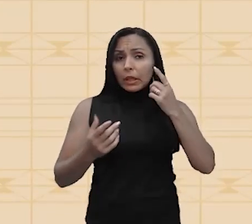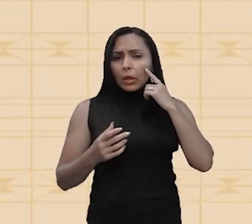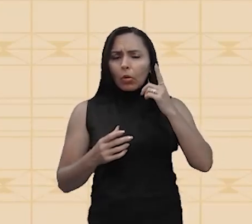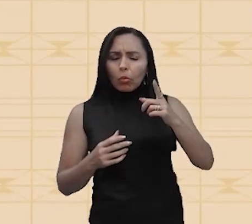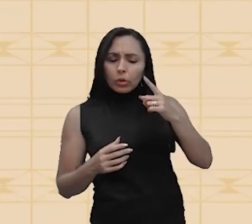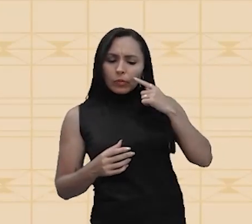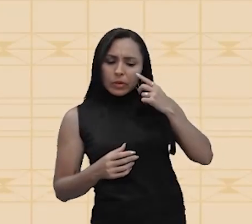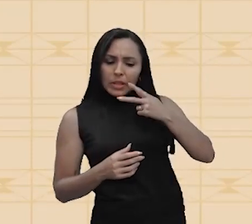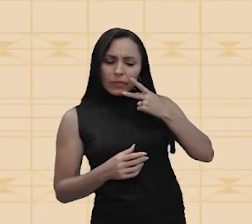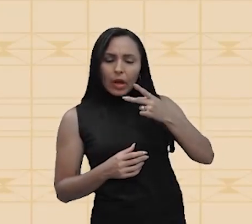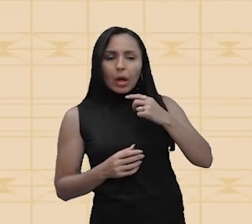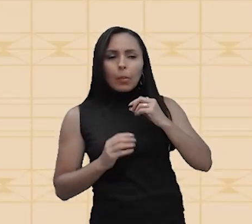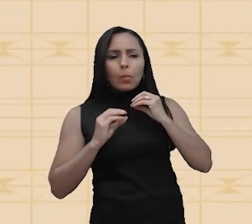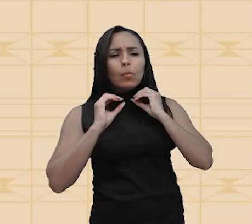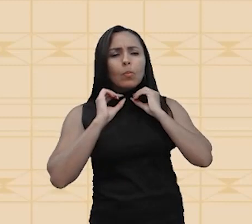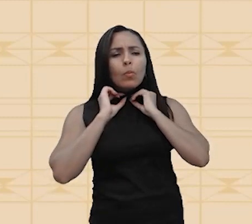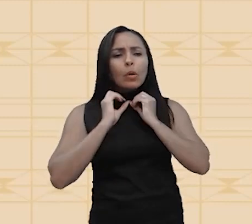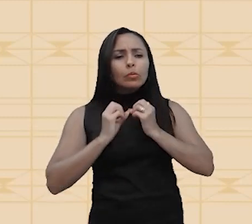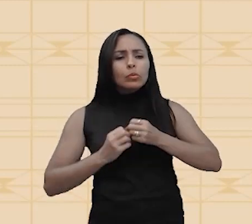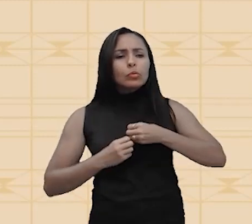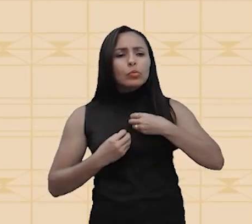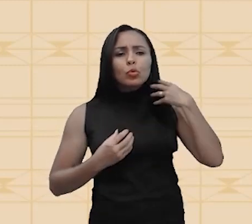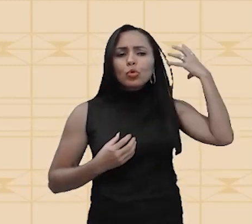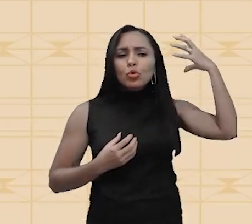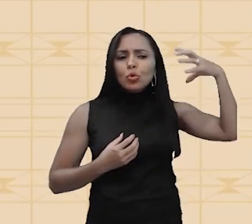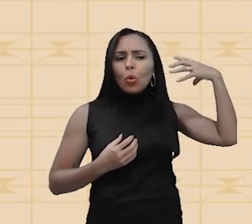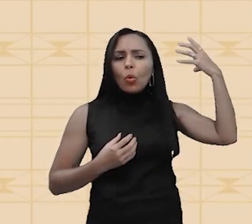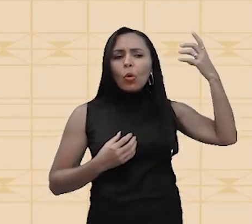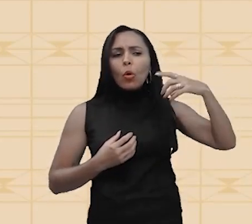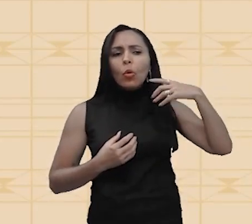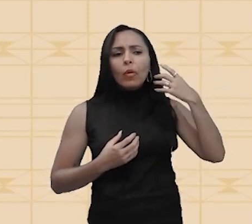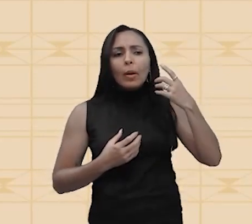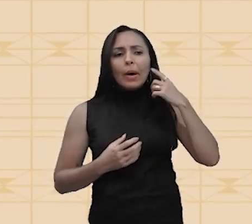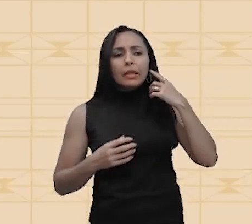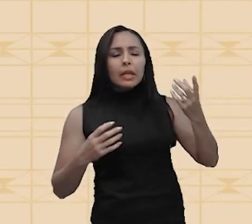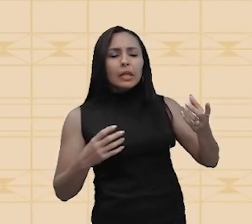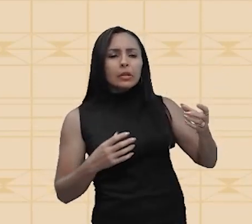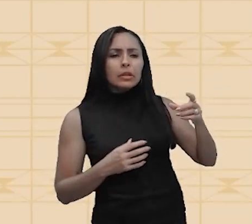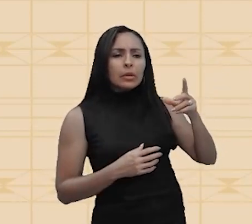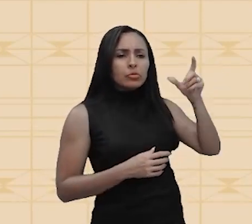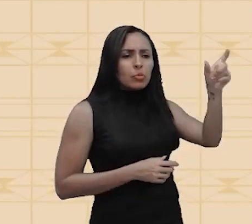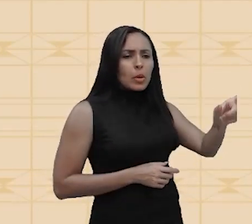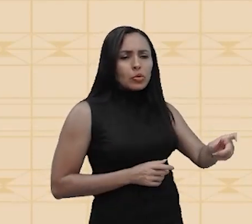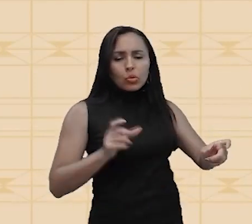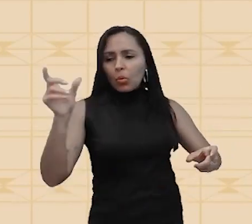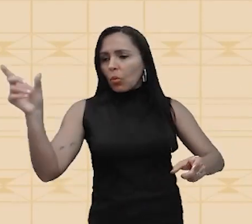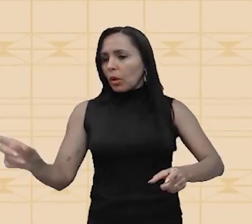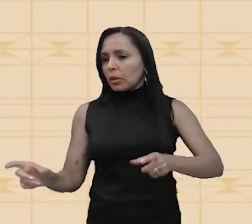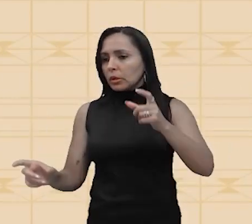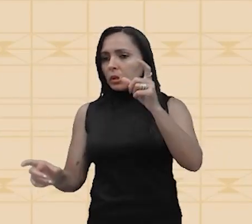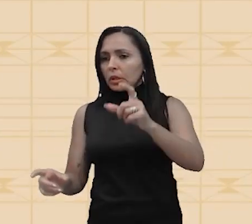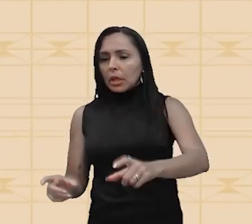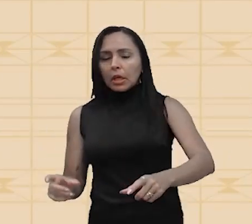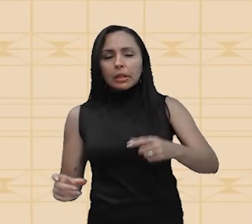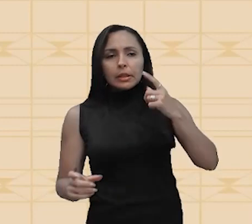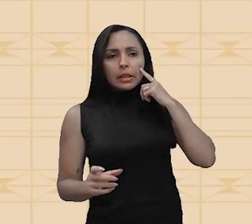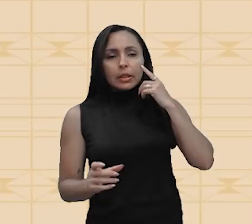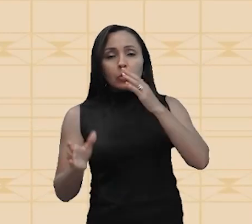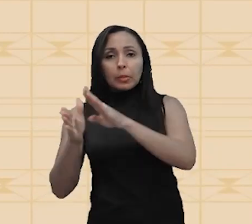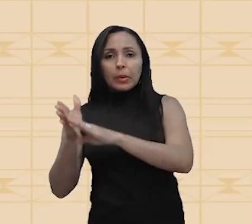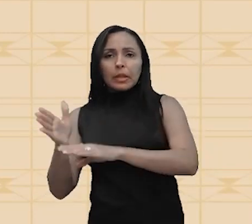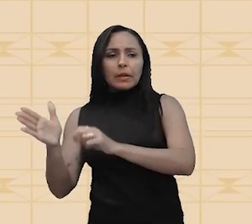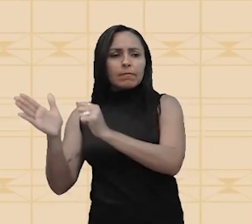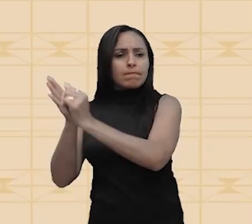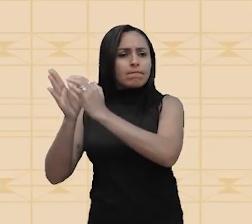fala, esse som ele vai batendo nos obstáculos, nas pessoas, nas paredes e vai sendo refletido. E é